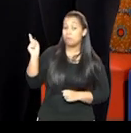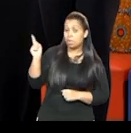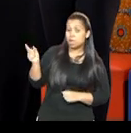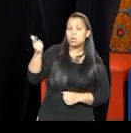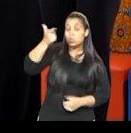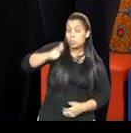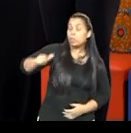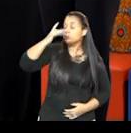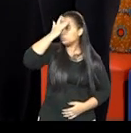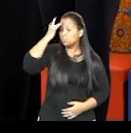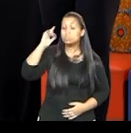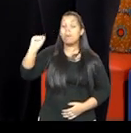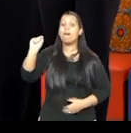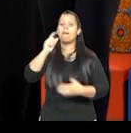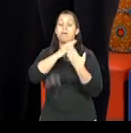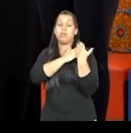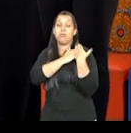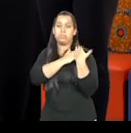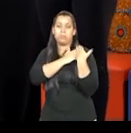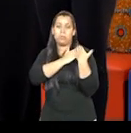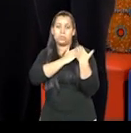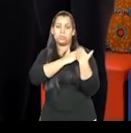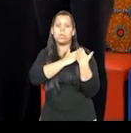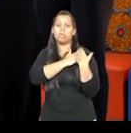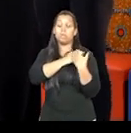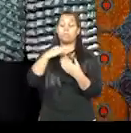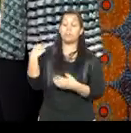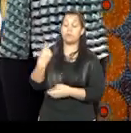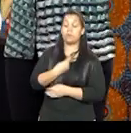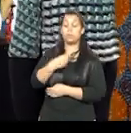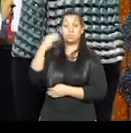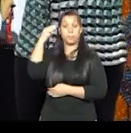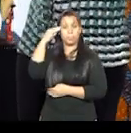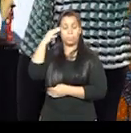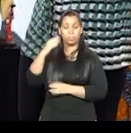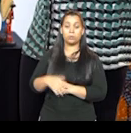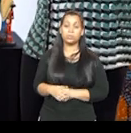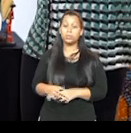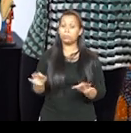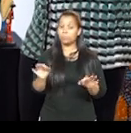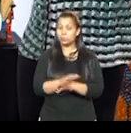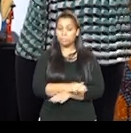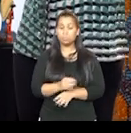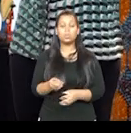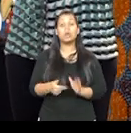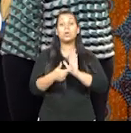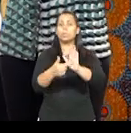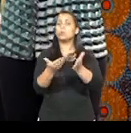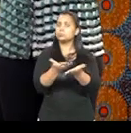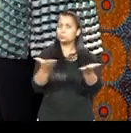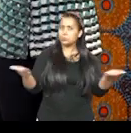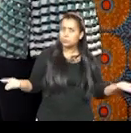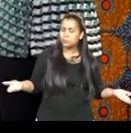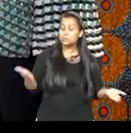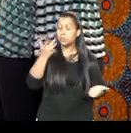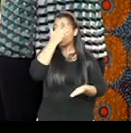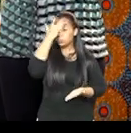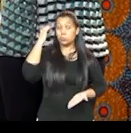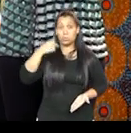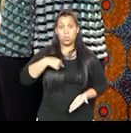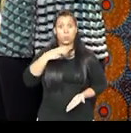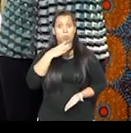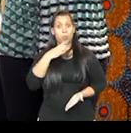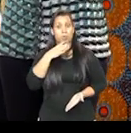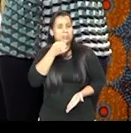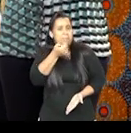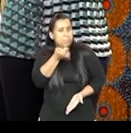outros capoeiristas são os responsáveis por essa nossa memória. E para terminar, eu trago para vocês alguém que eu conhecia